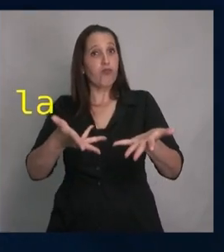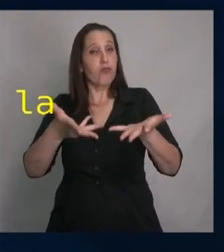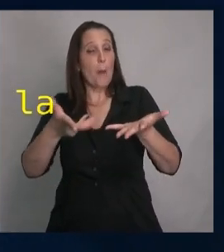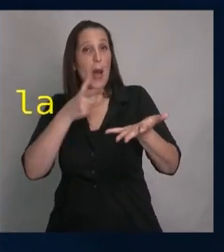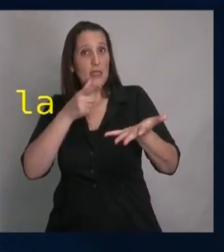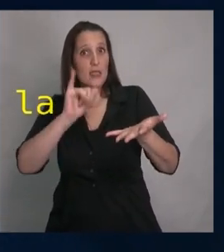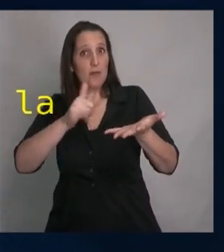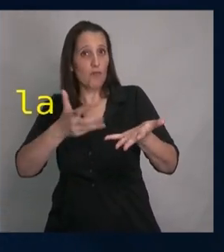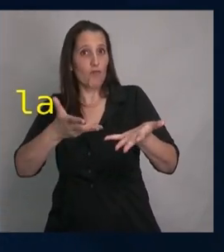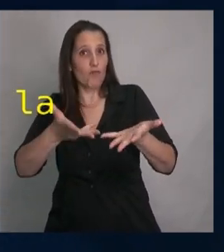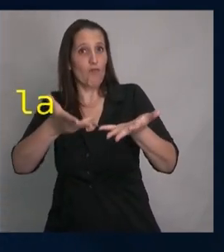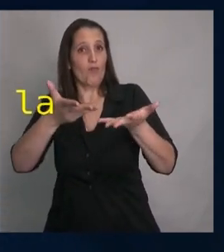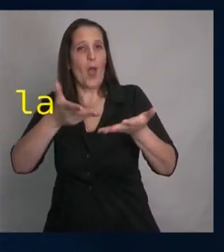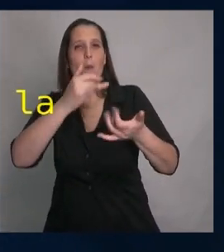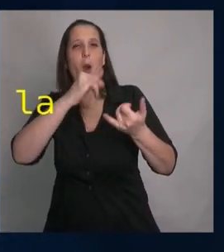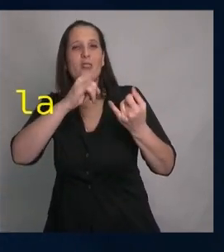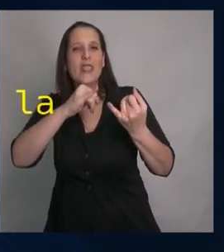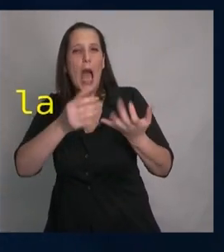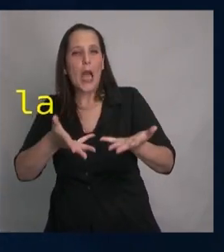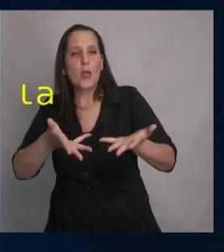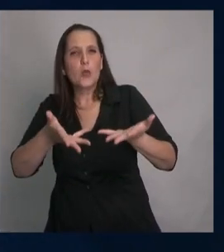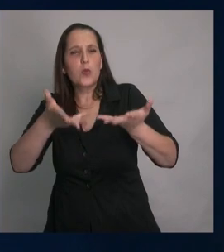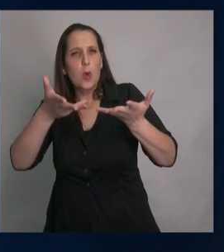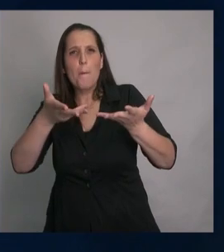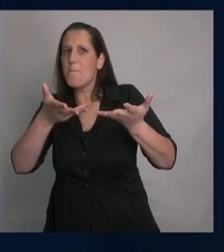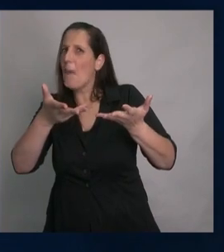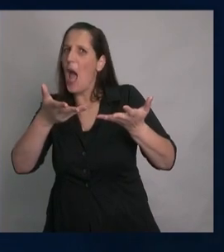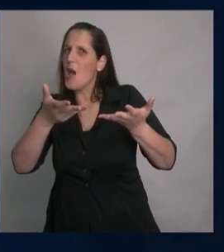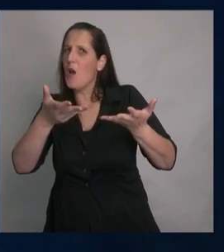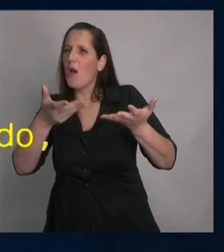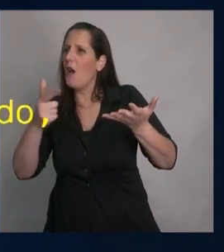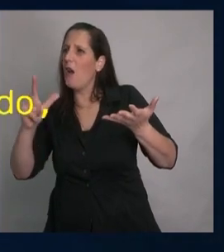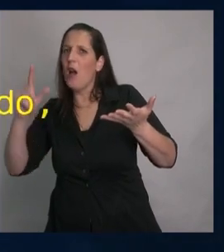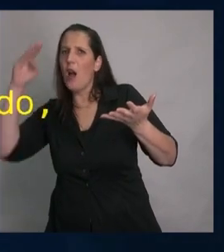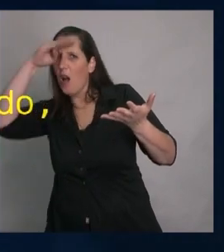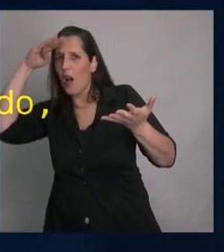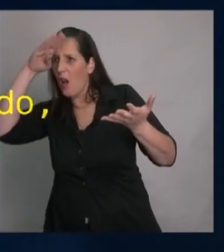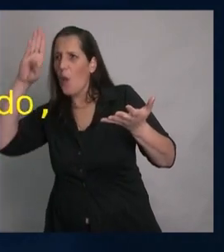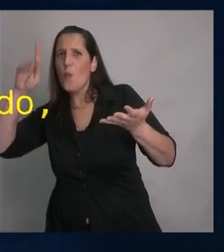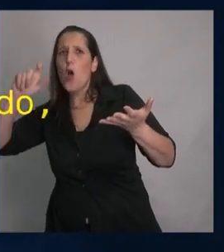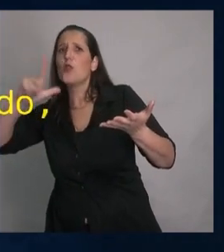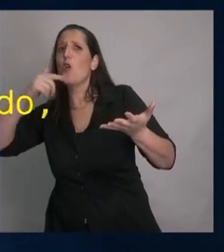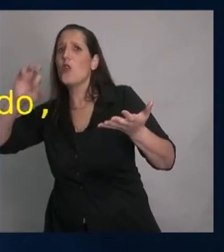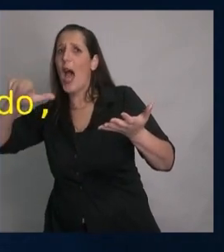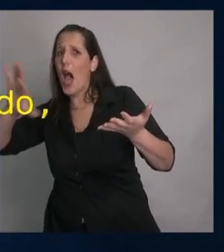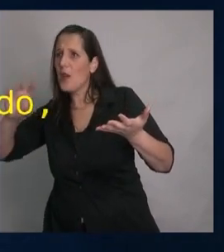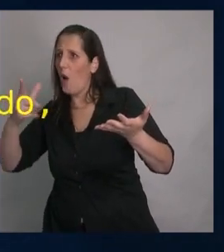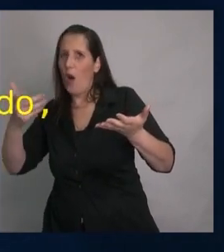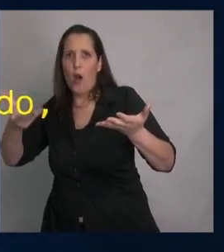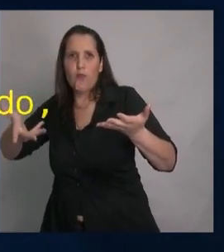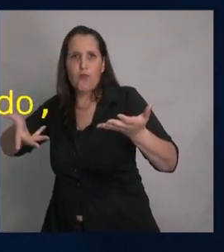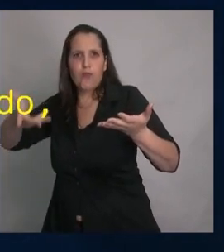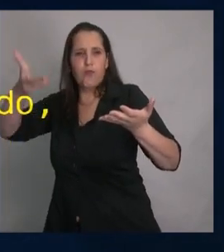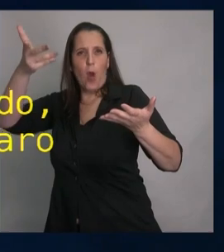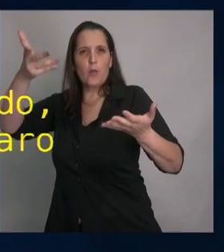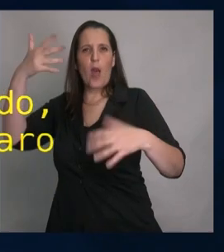conseguiu angariar um discurso antissistema contra todos, ele não ganhou